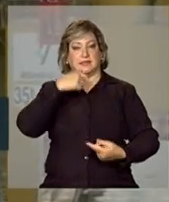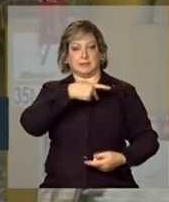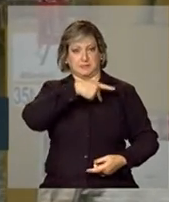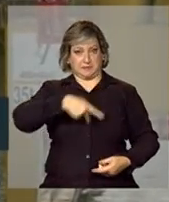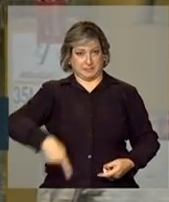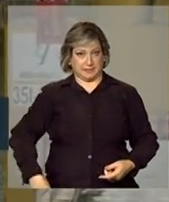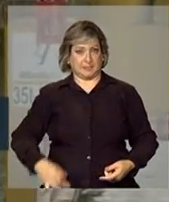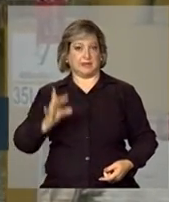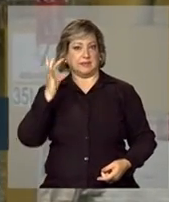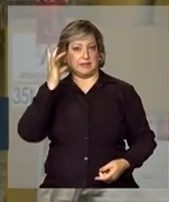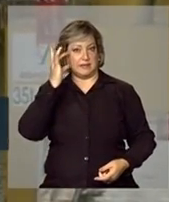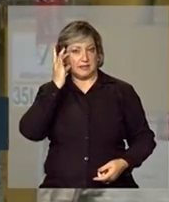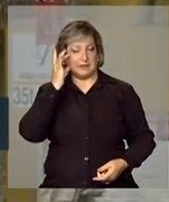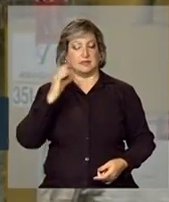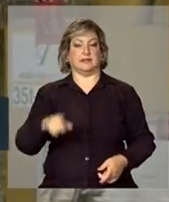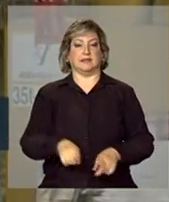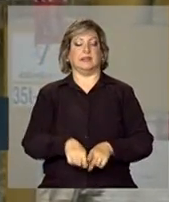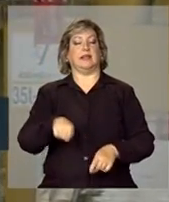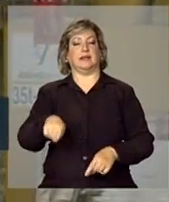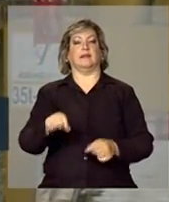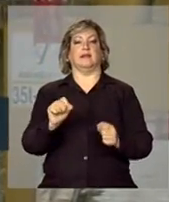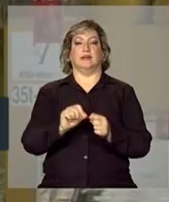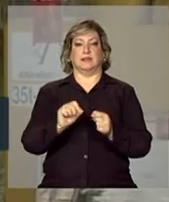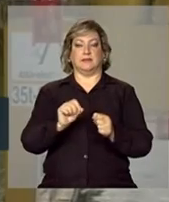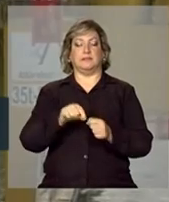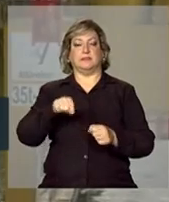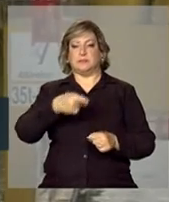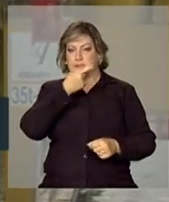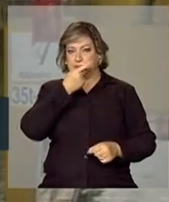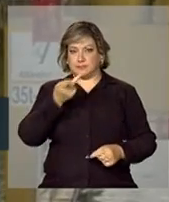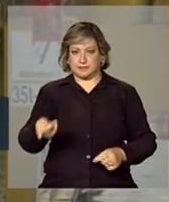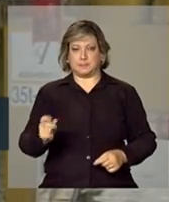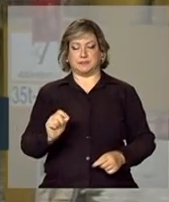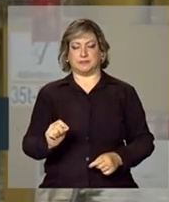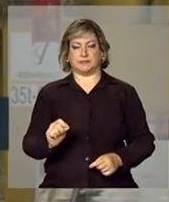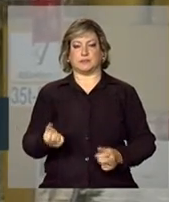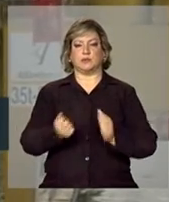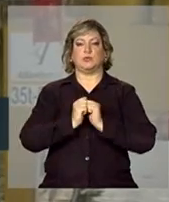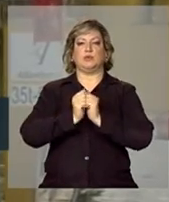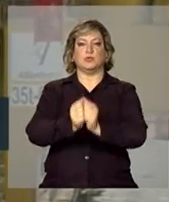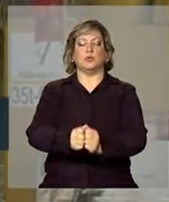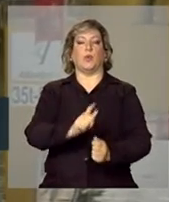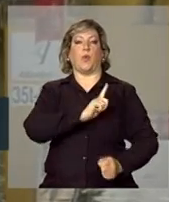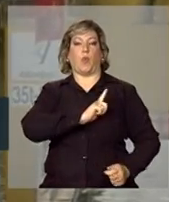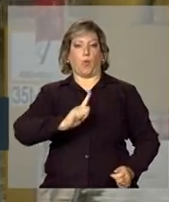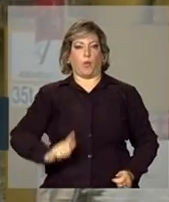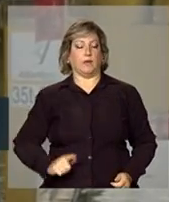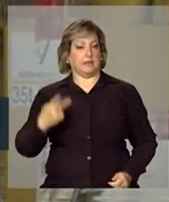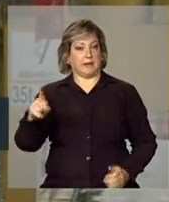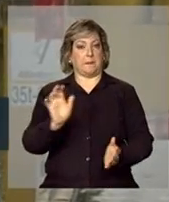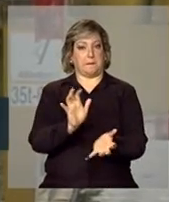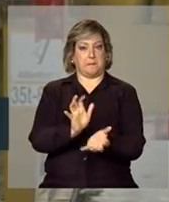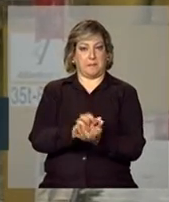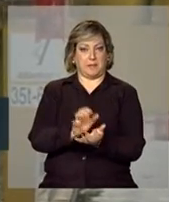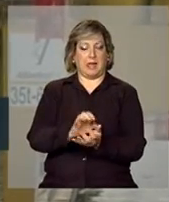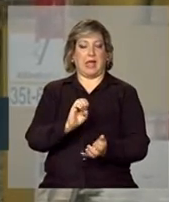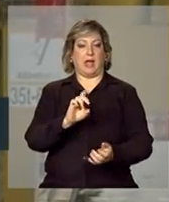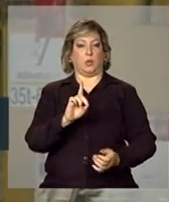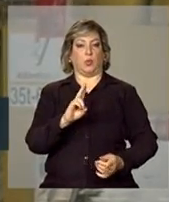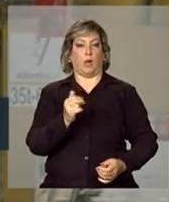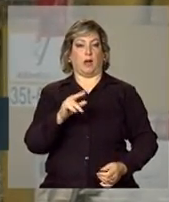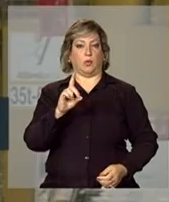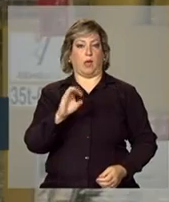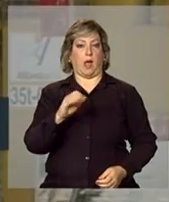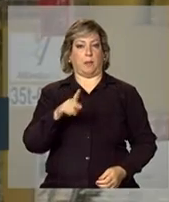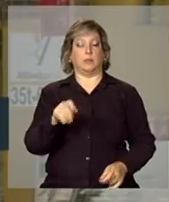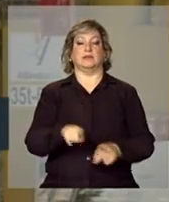Dilma russef ela faz essa visita acompanhada do governo governador de Pernambuco Eduardo Campos